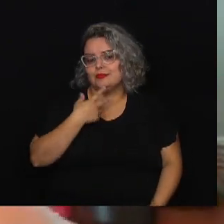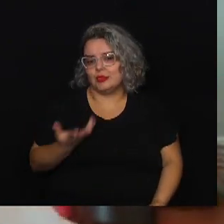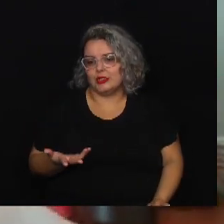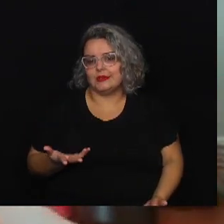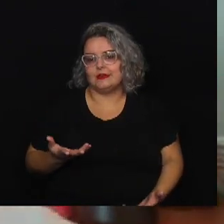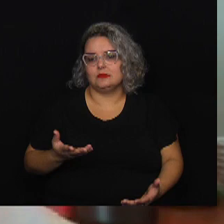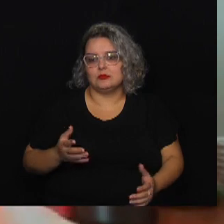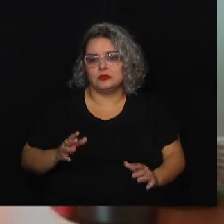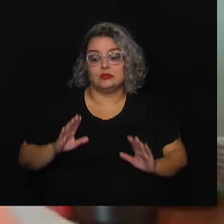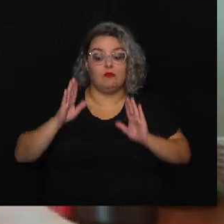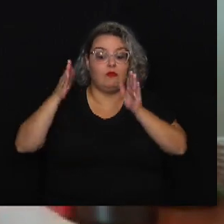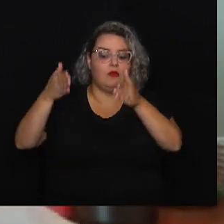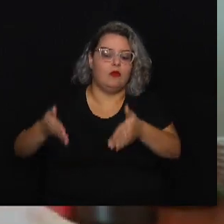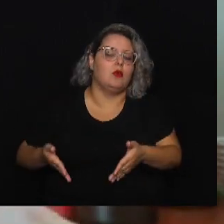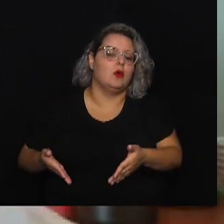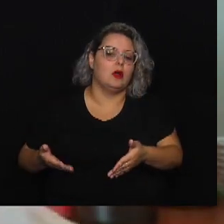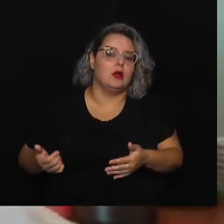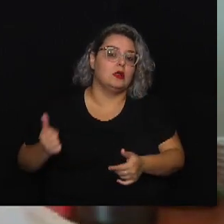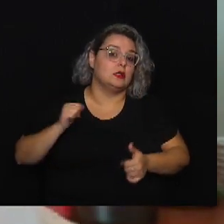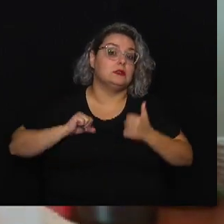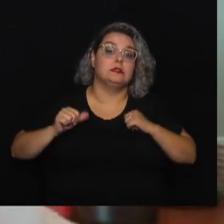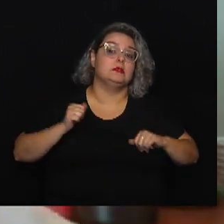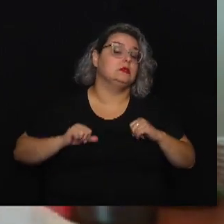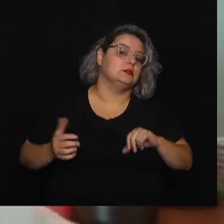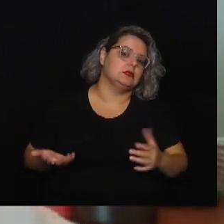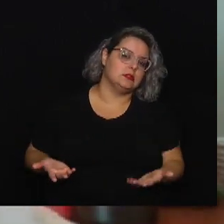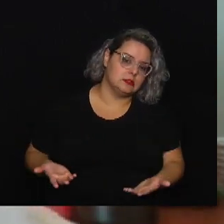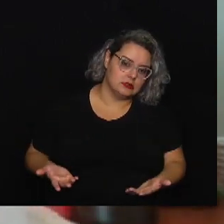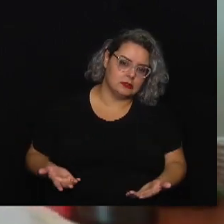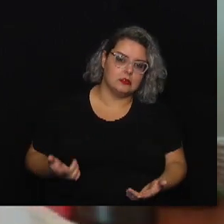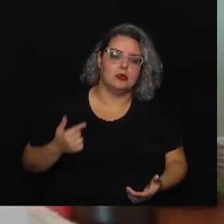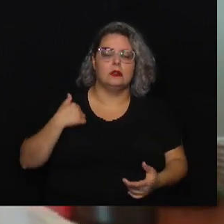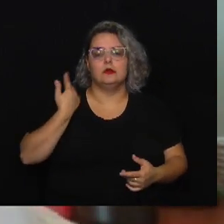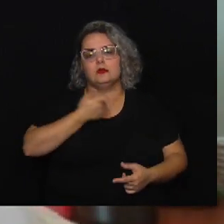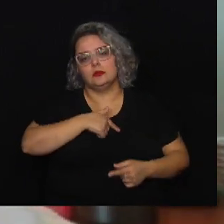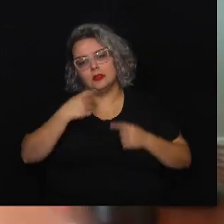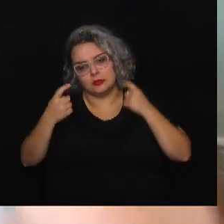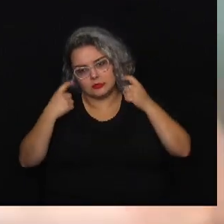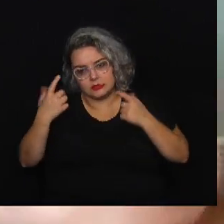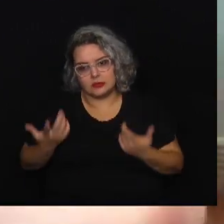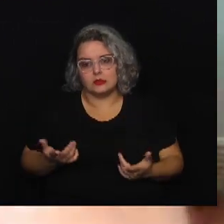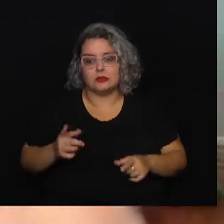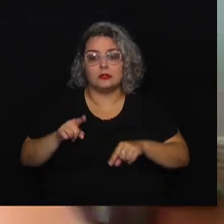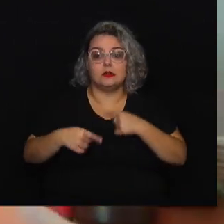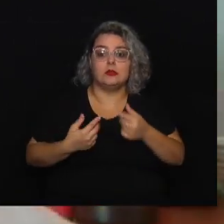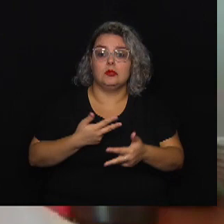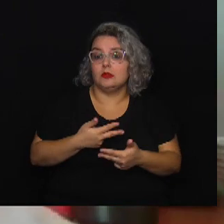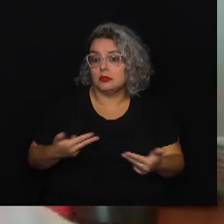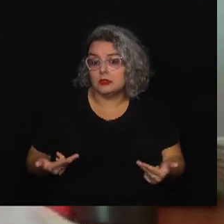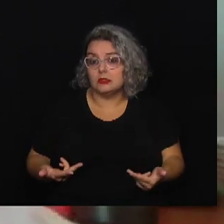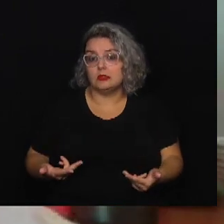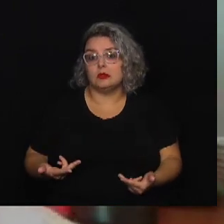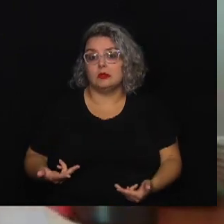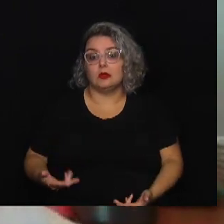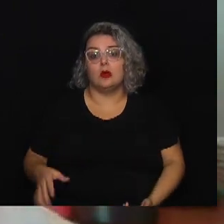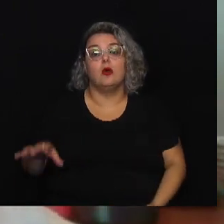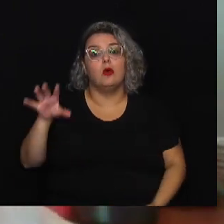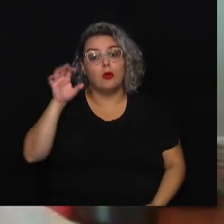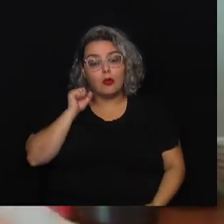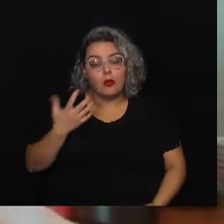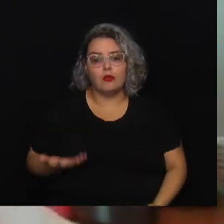né, na onda da ansiedade, né? A gente se preocupa. E outra coisa é ouvir as crianças,